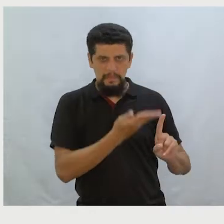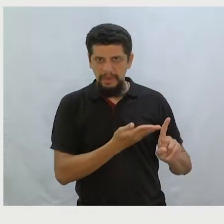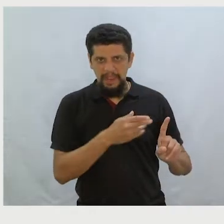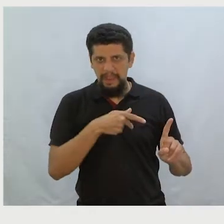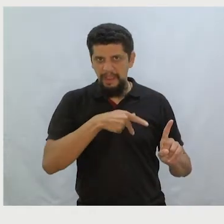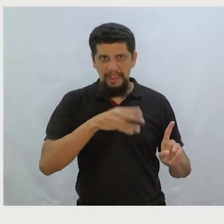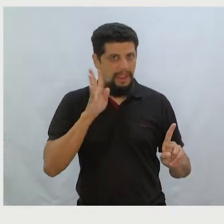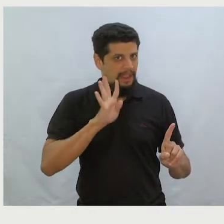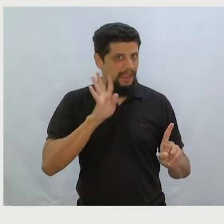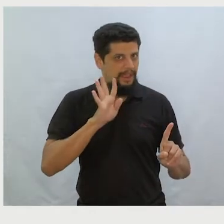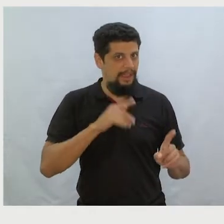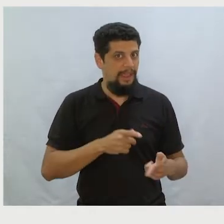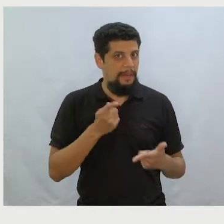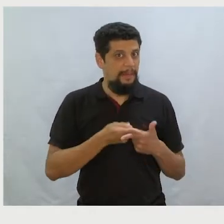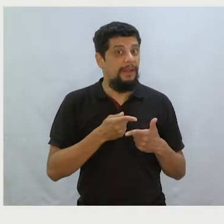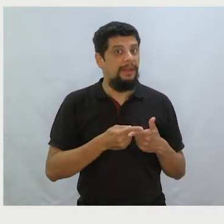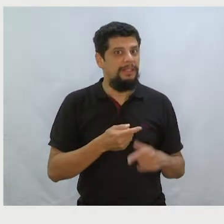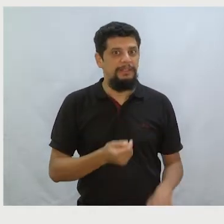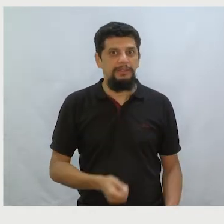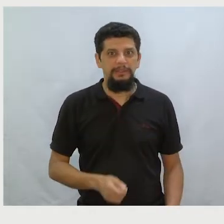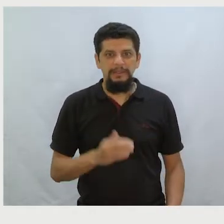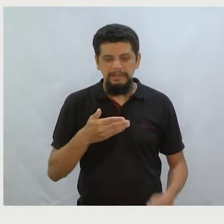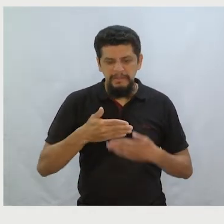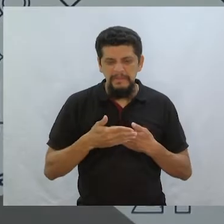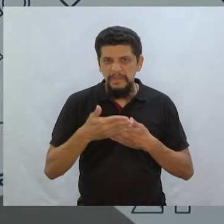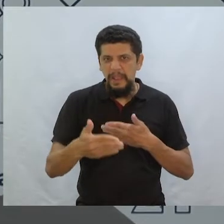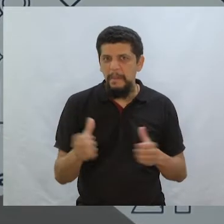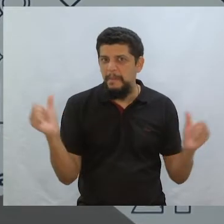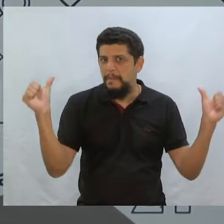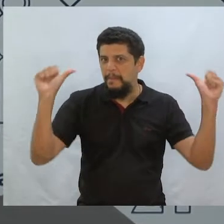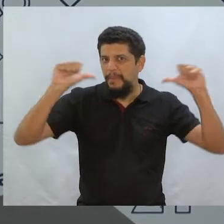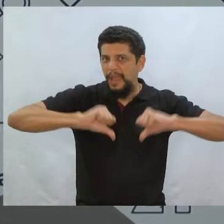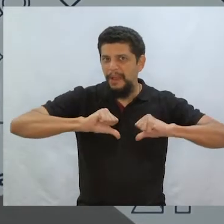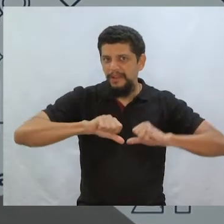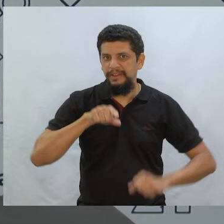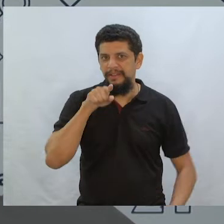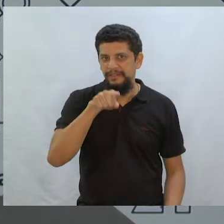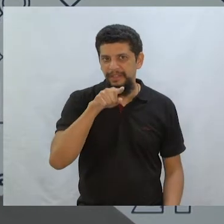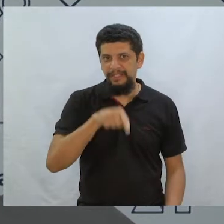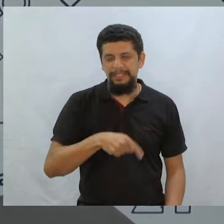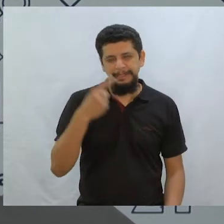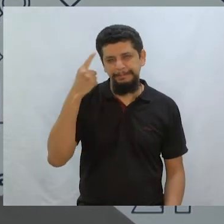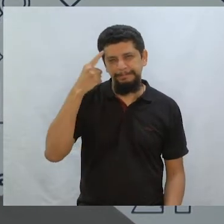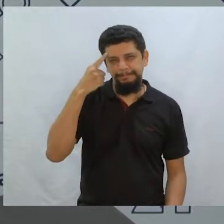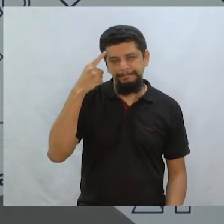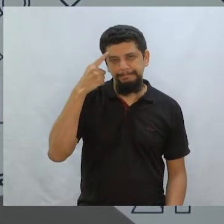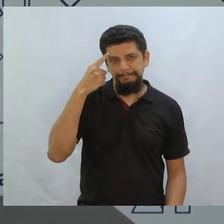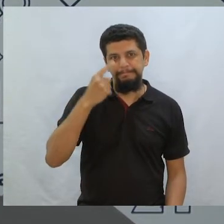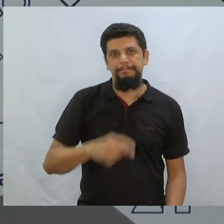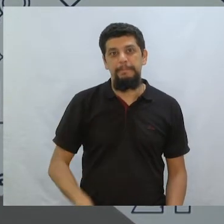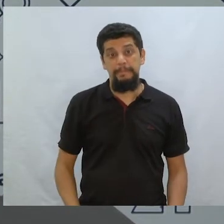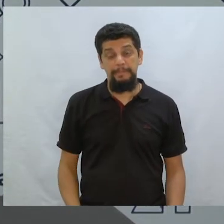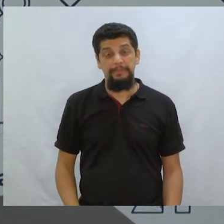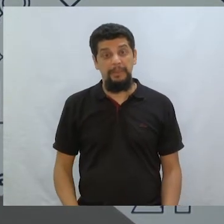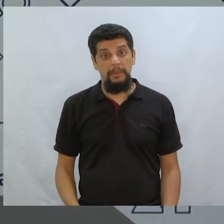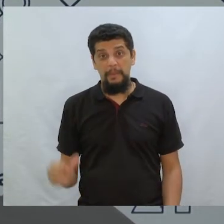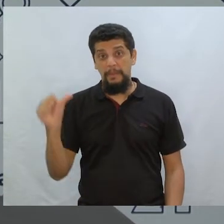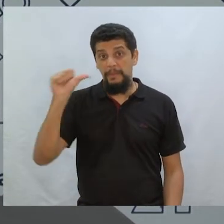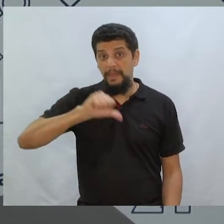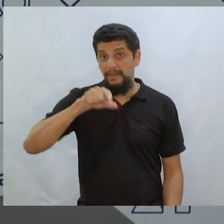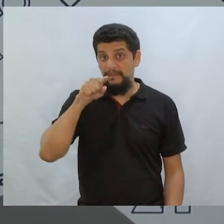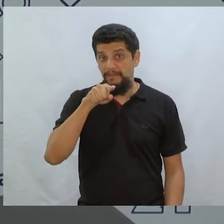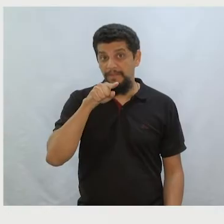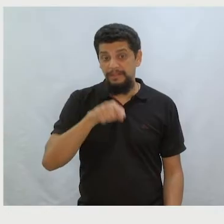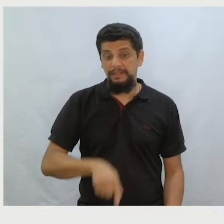é que o que vem pela frente é pior do que o pior que você imagina o